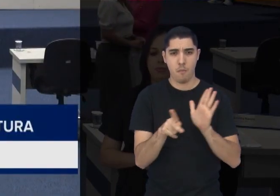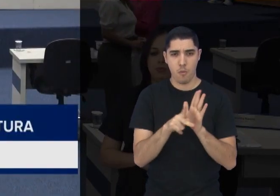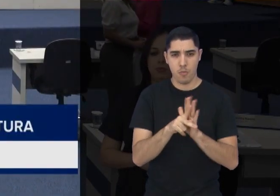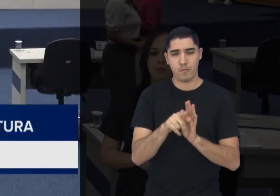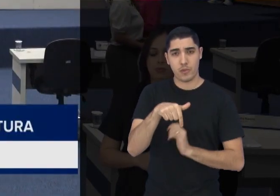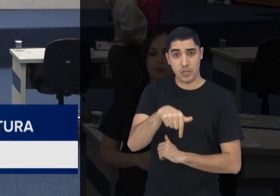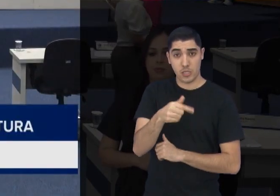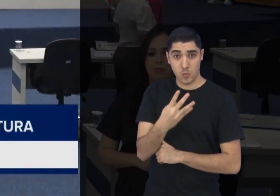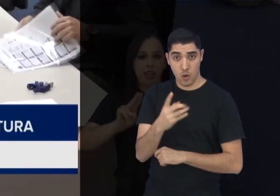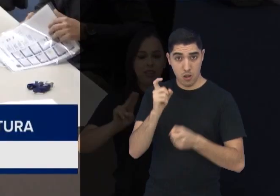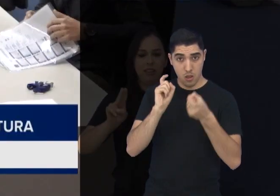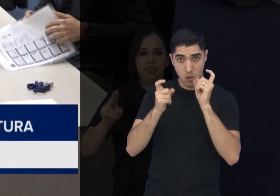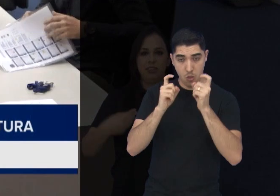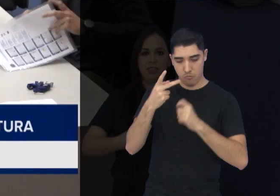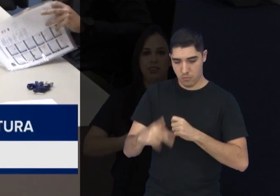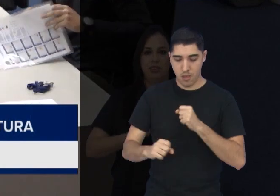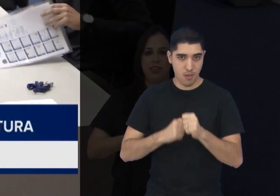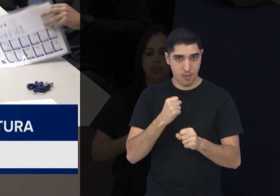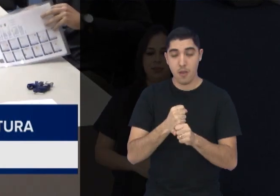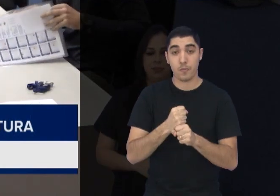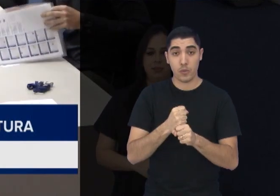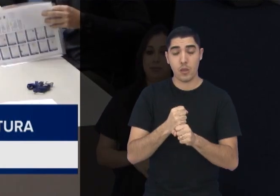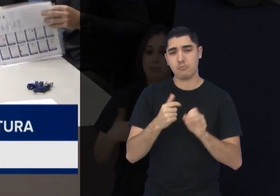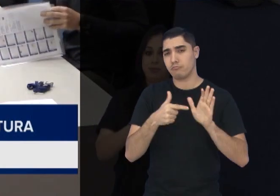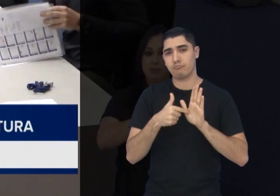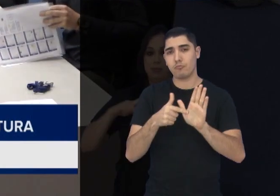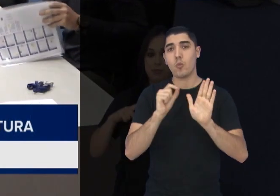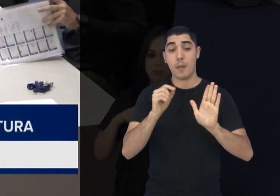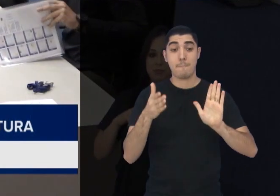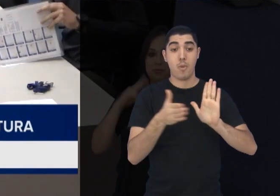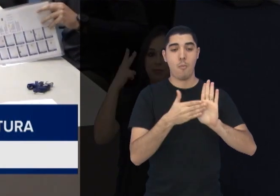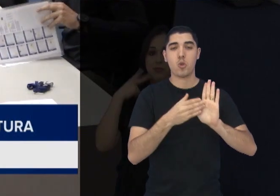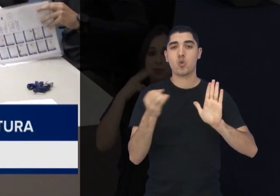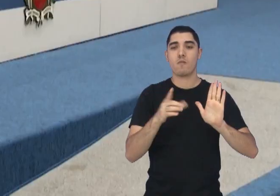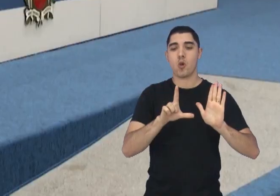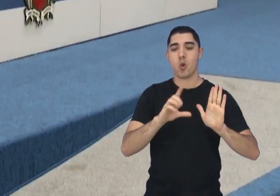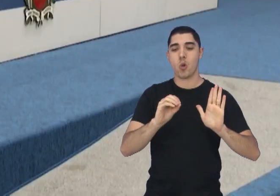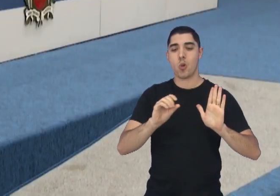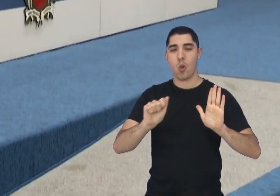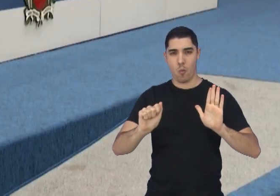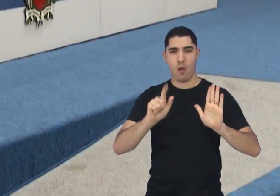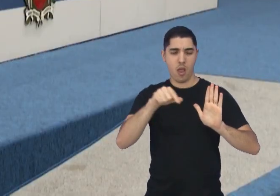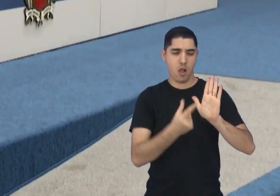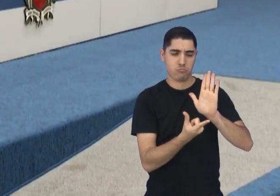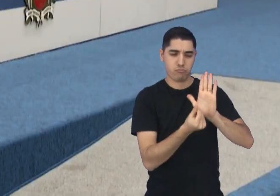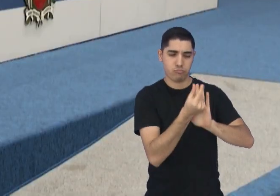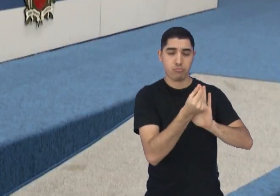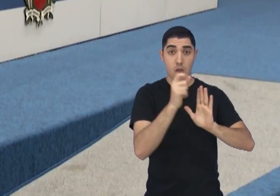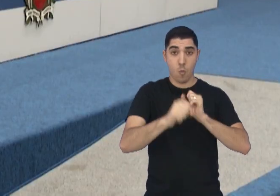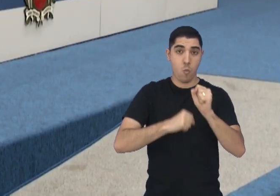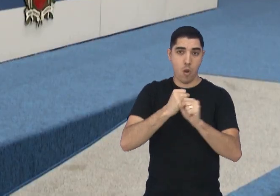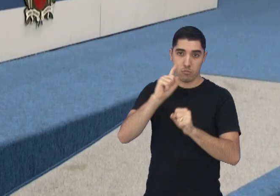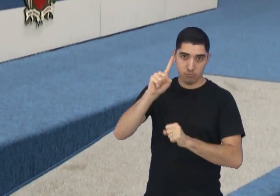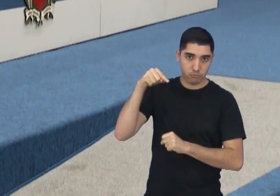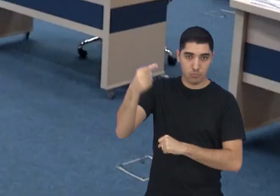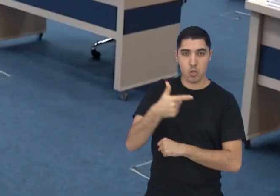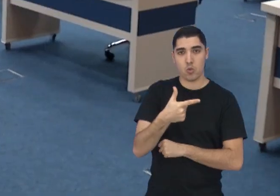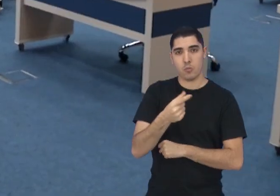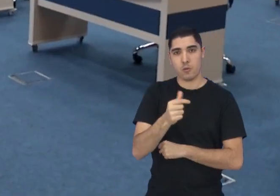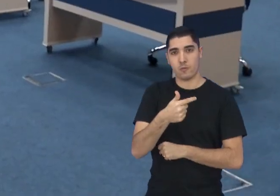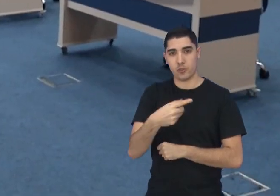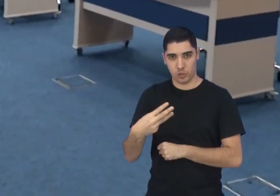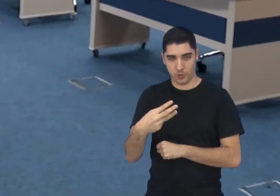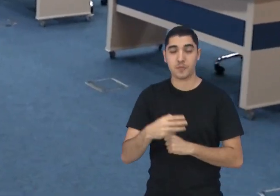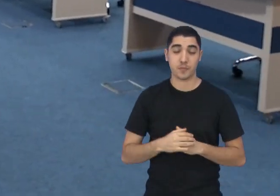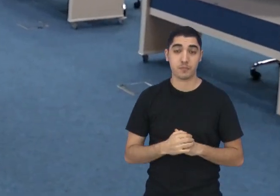74ª sessão do ano, o destaque vai para a proposta da LOA, a Lei Orçamentária Anual de 2023.